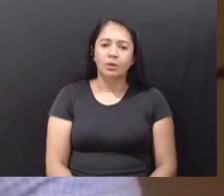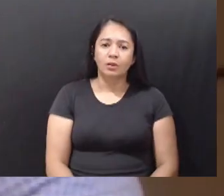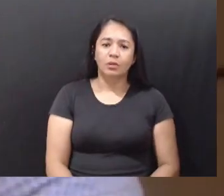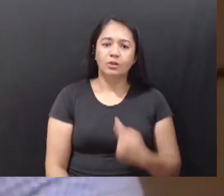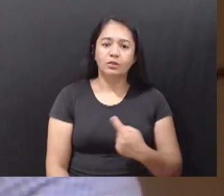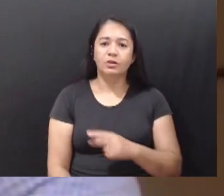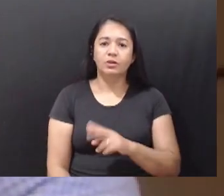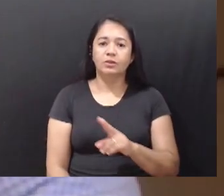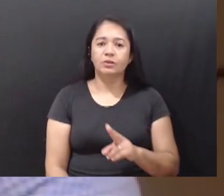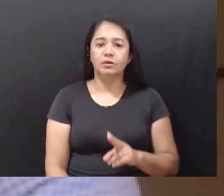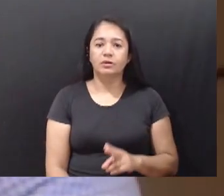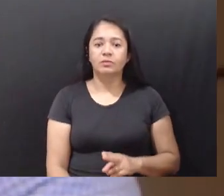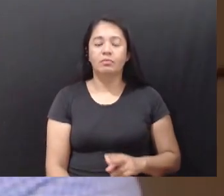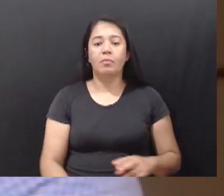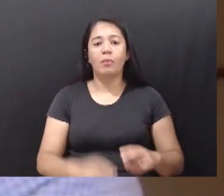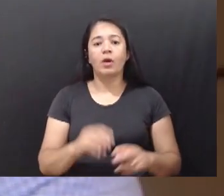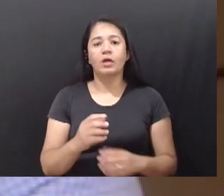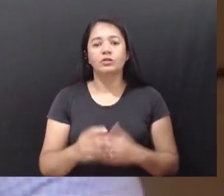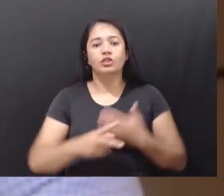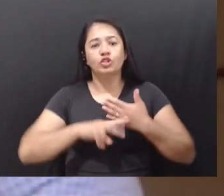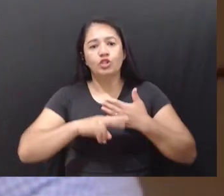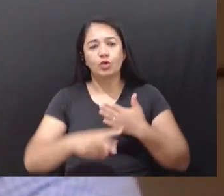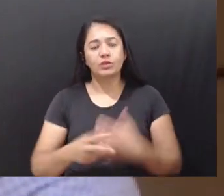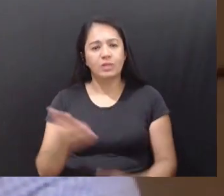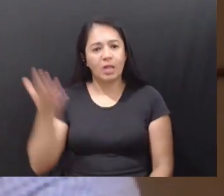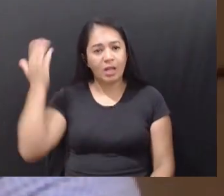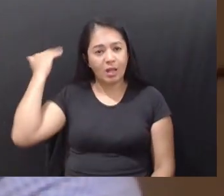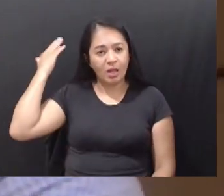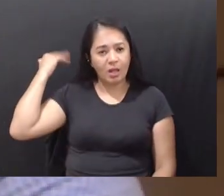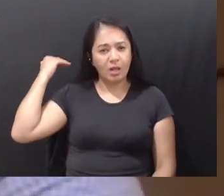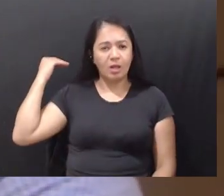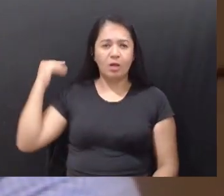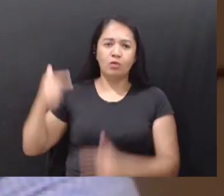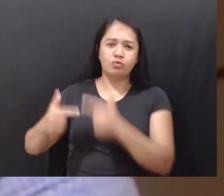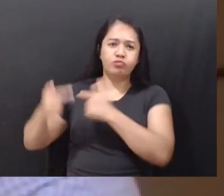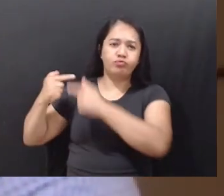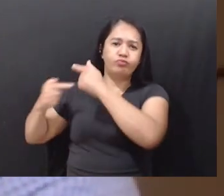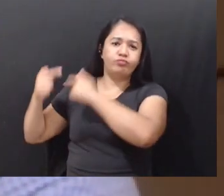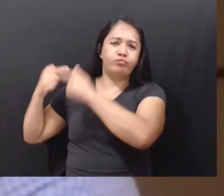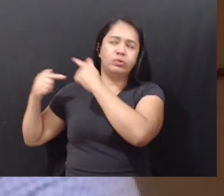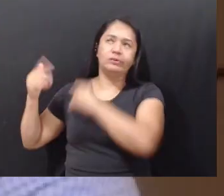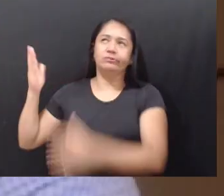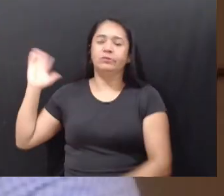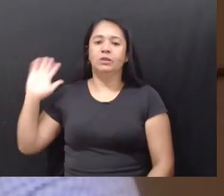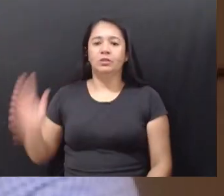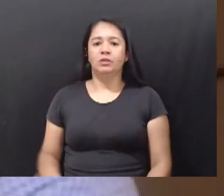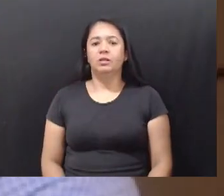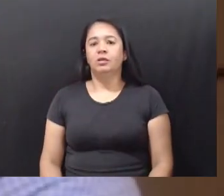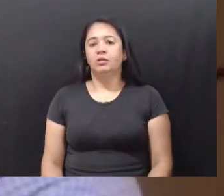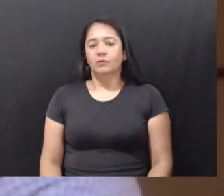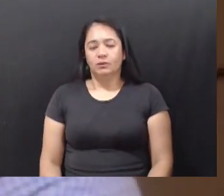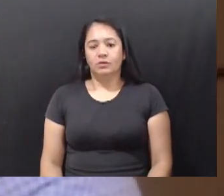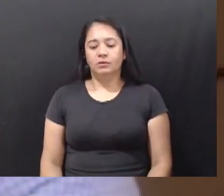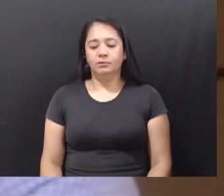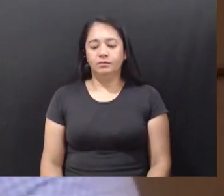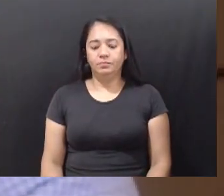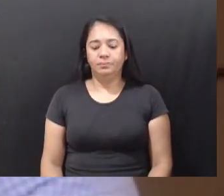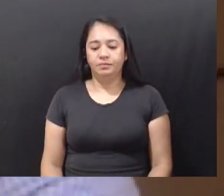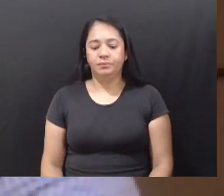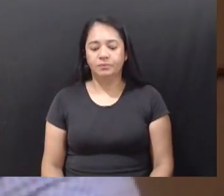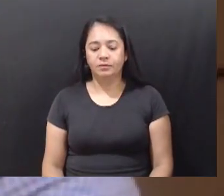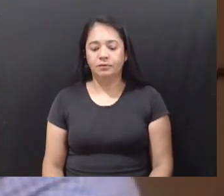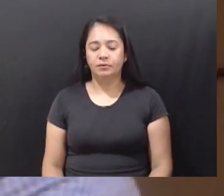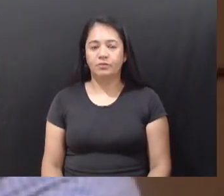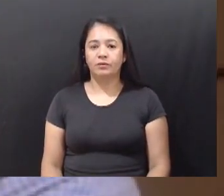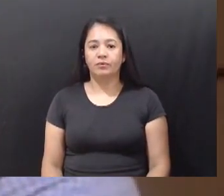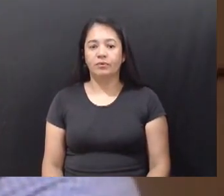a preferência por essa etnia, Cassiane? A gente chama isso de efeito fundador, né? Lá nas gerações,